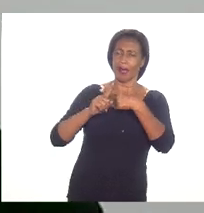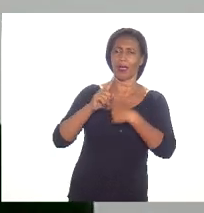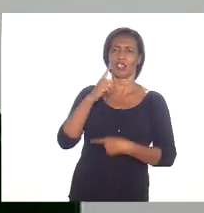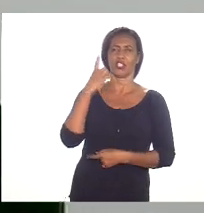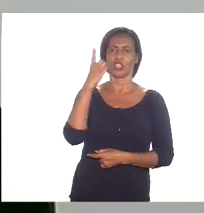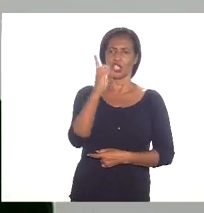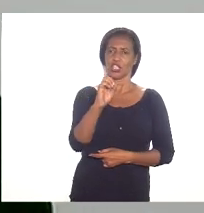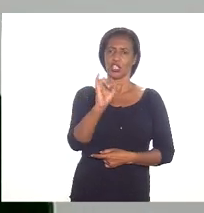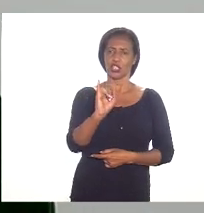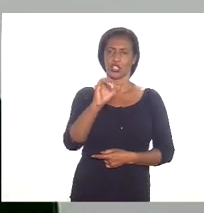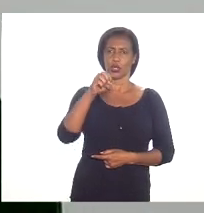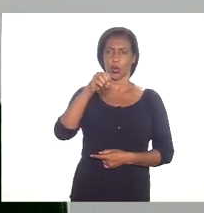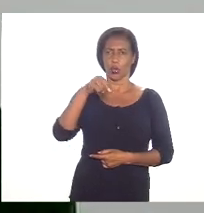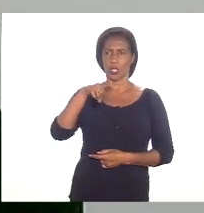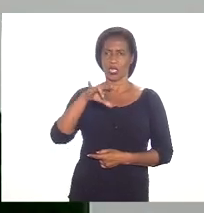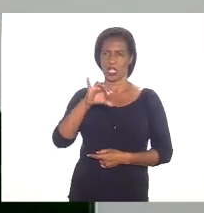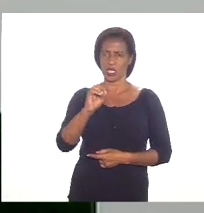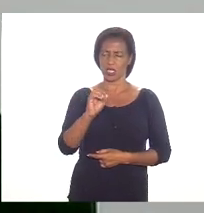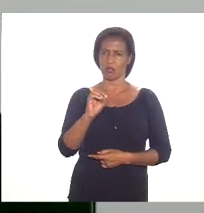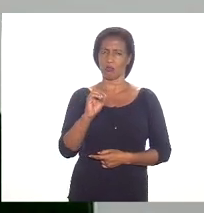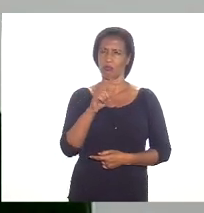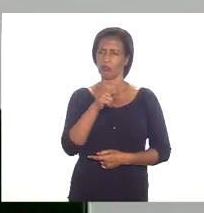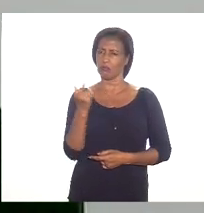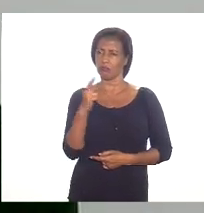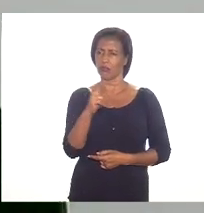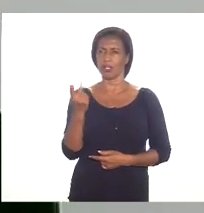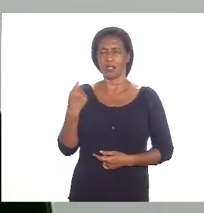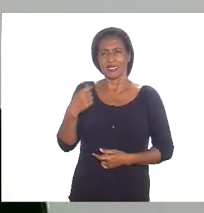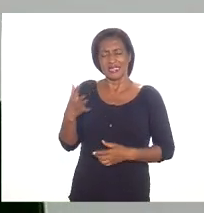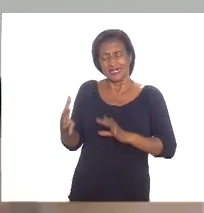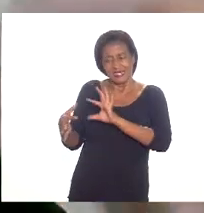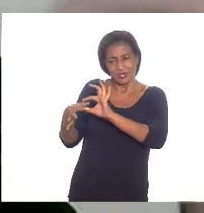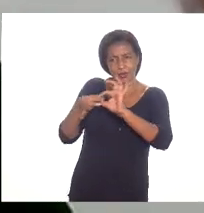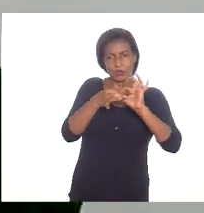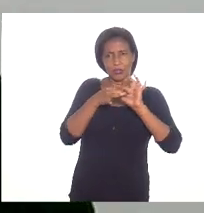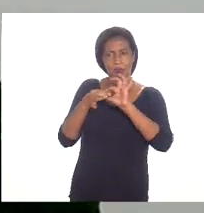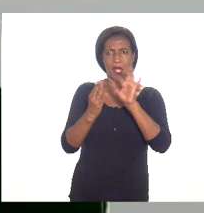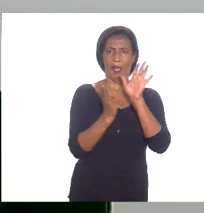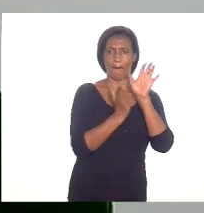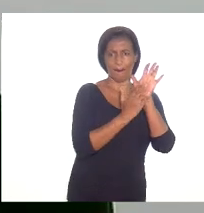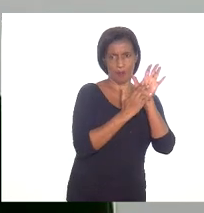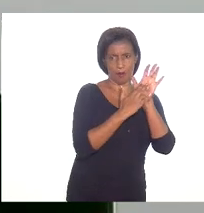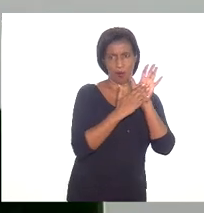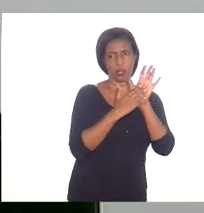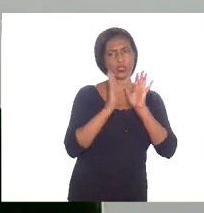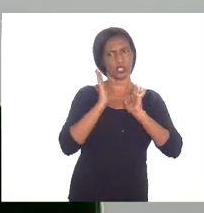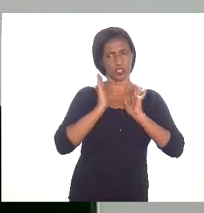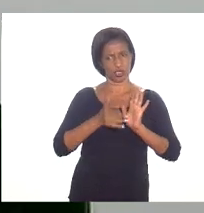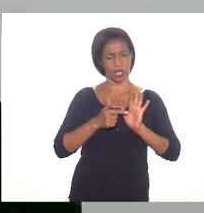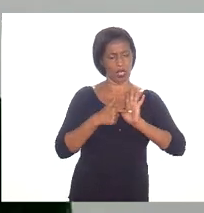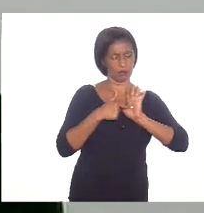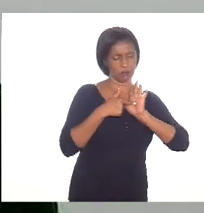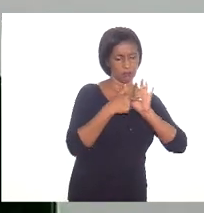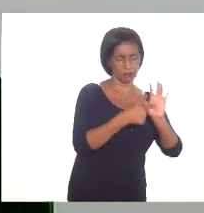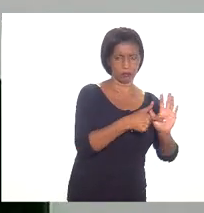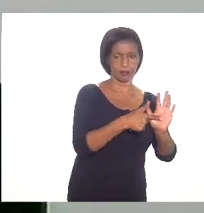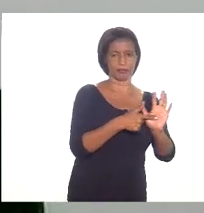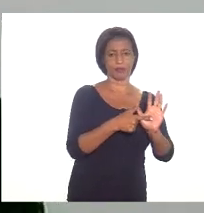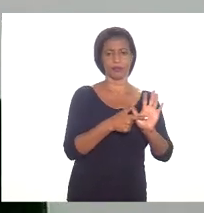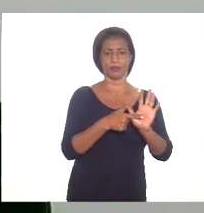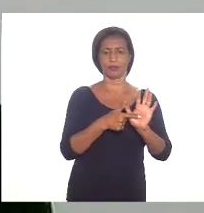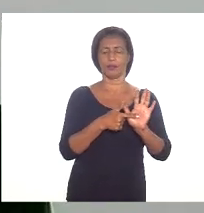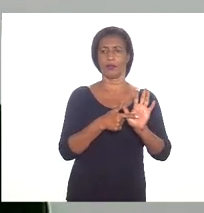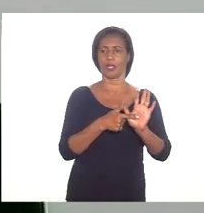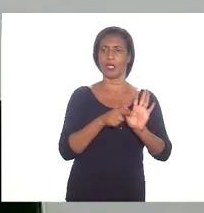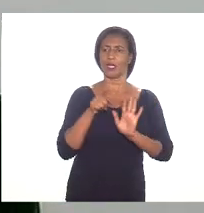substitutivo, encontrássemos uma maneira de acolher as propostas apresentadas pelo deputado Dionísio Lins e que o